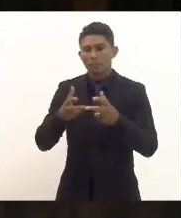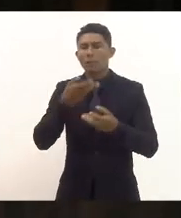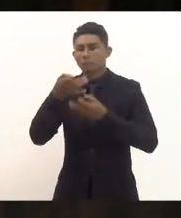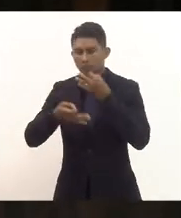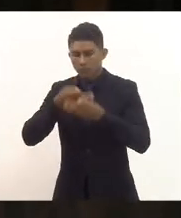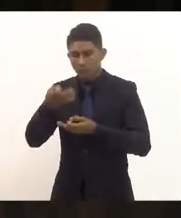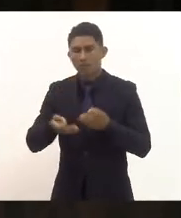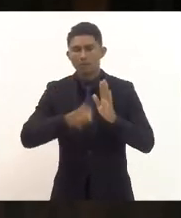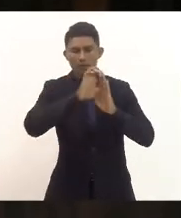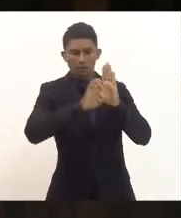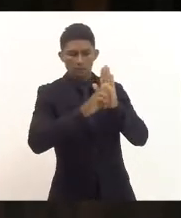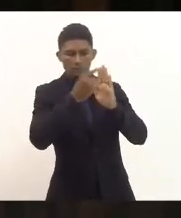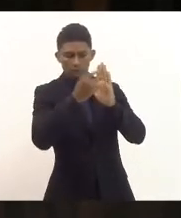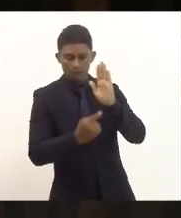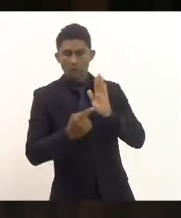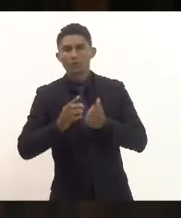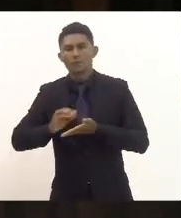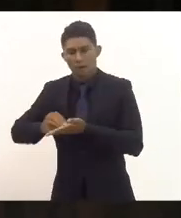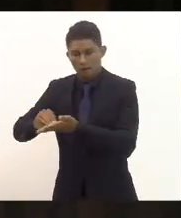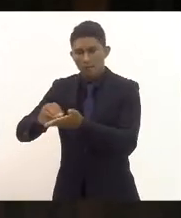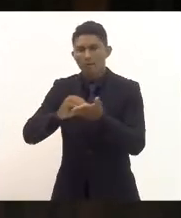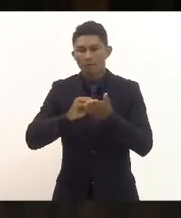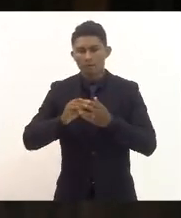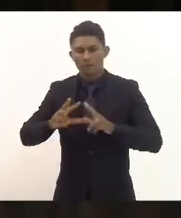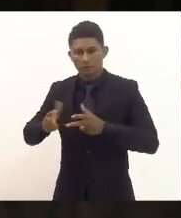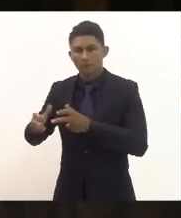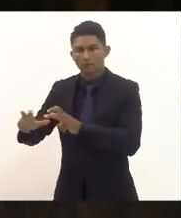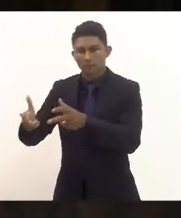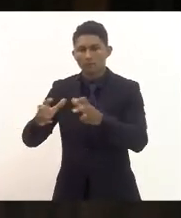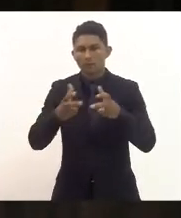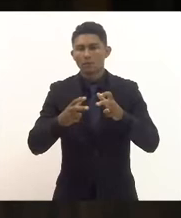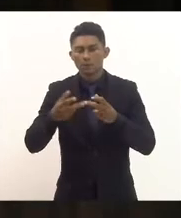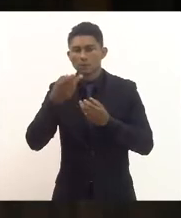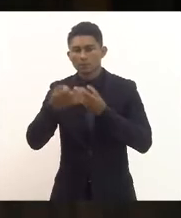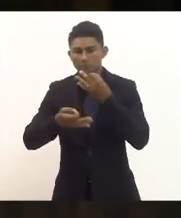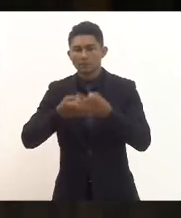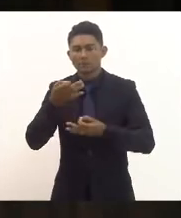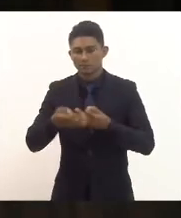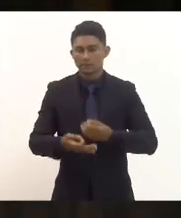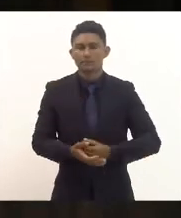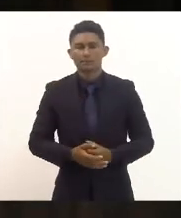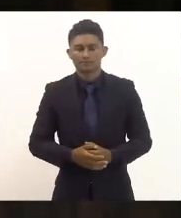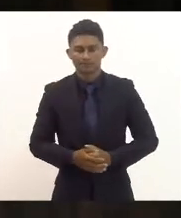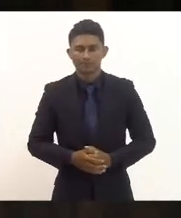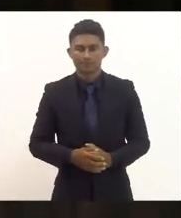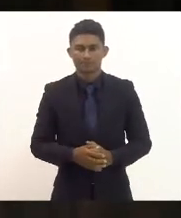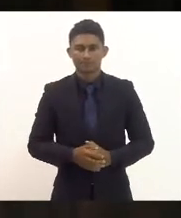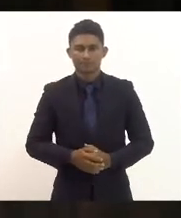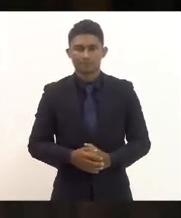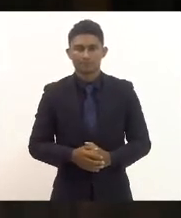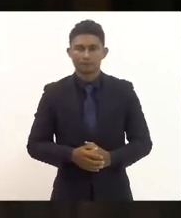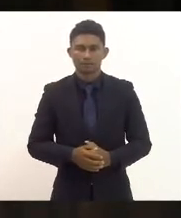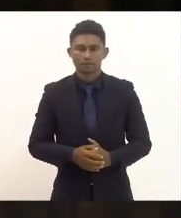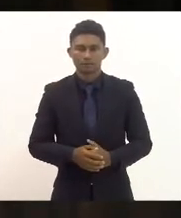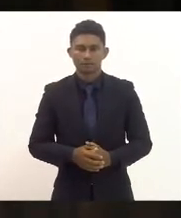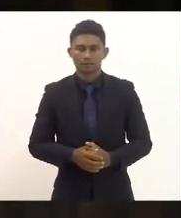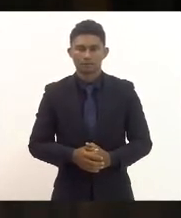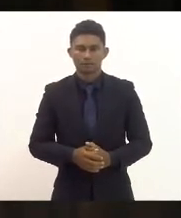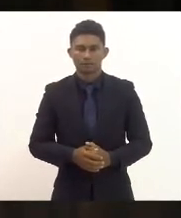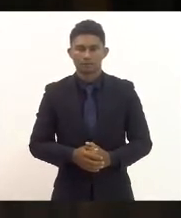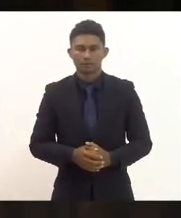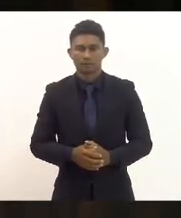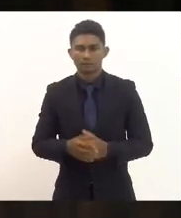e das comissões de condição Justiça economias os principais desenvolvimento regional o orçamento